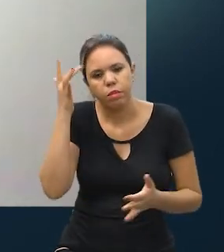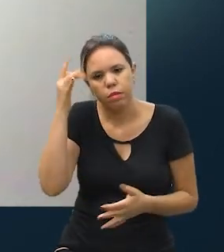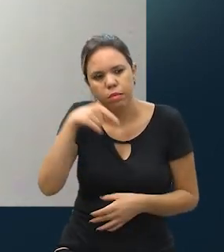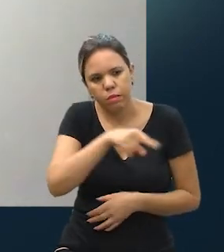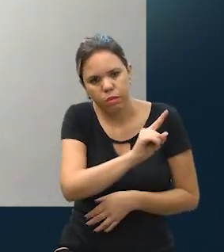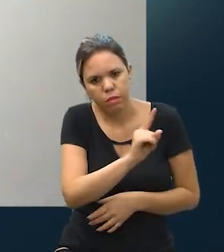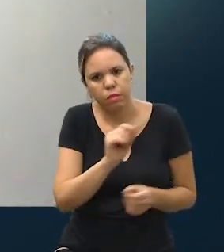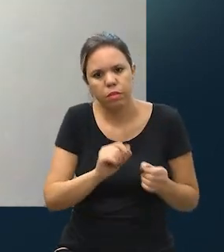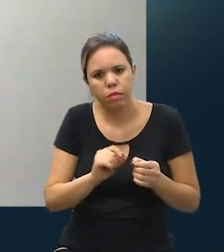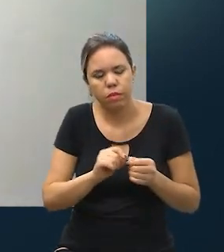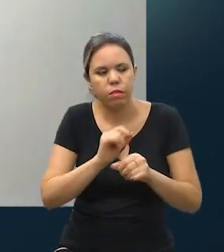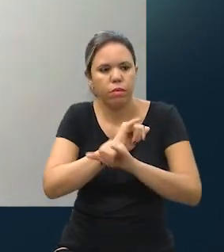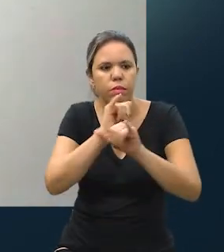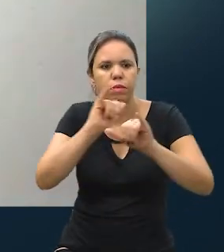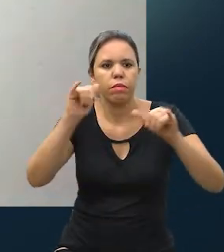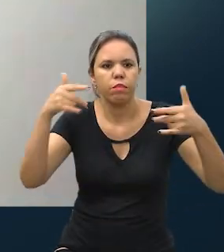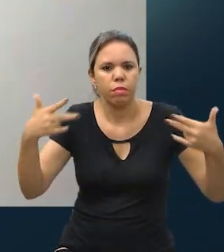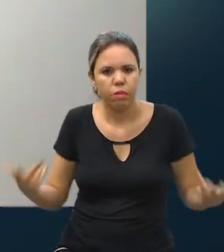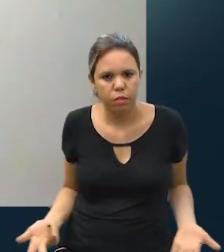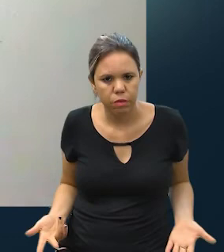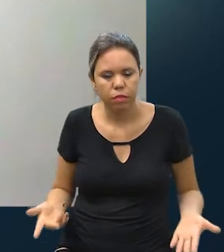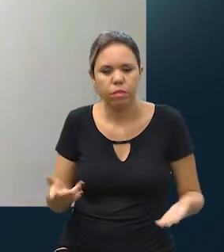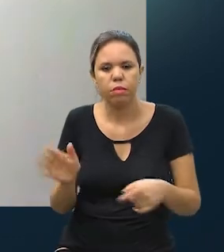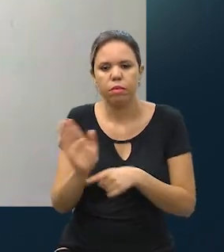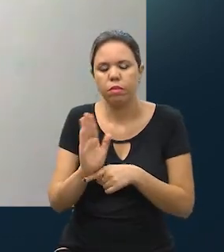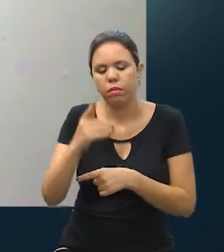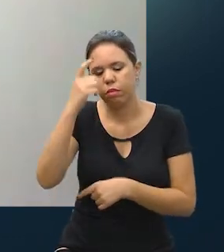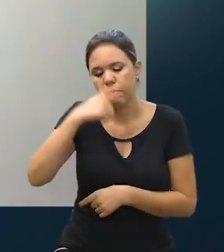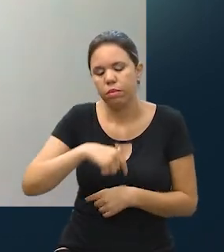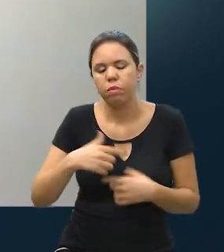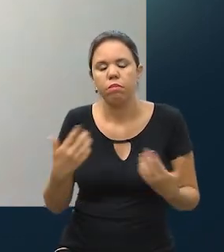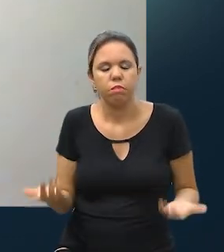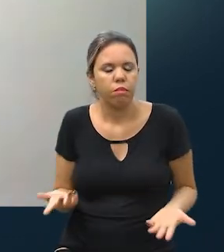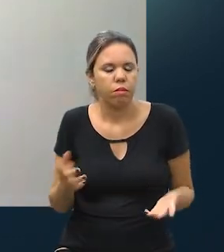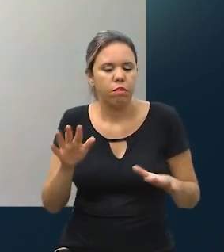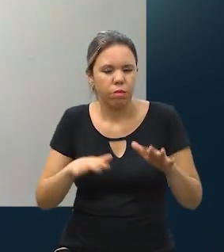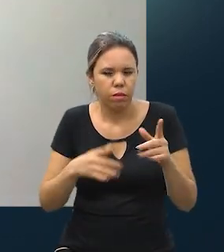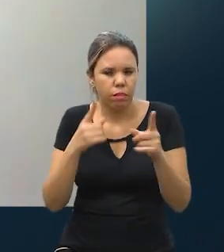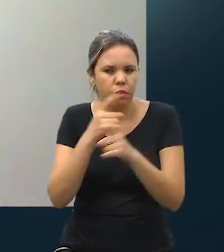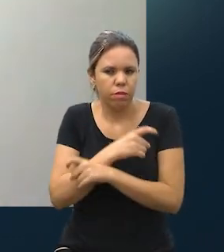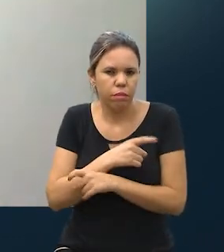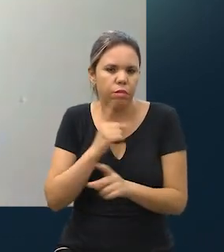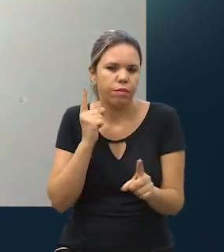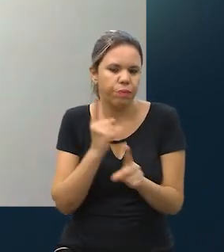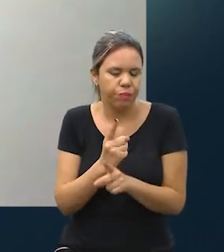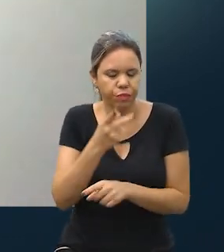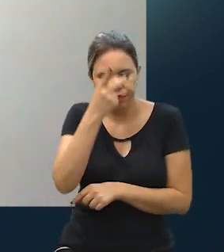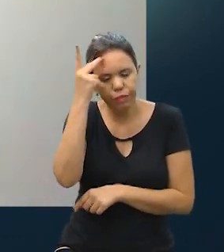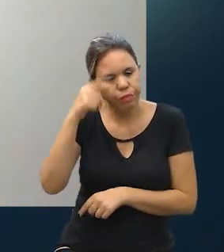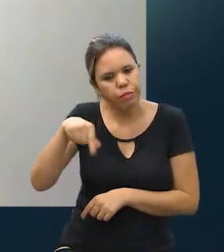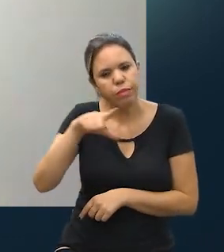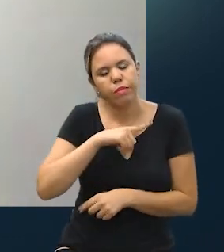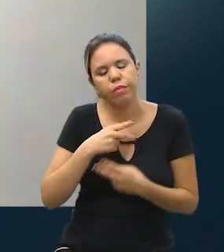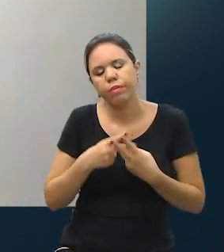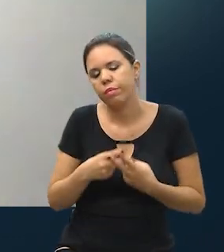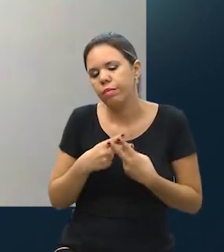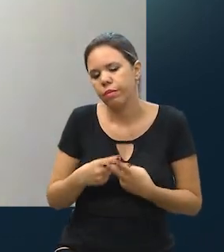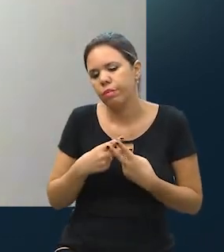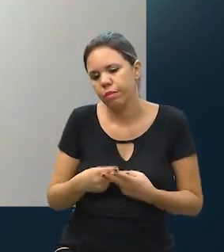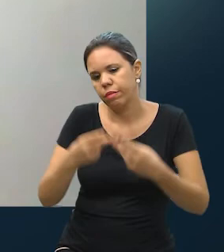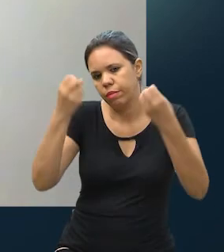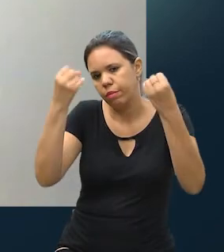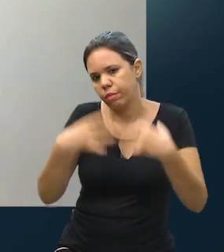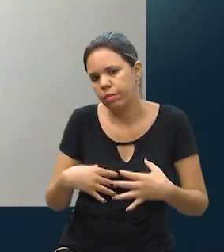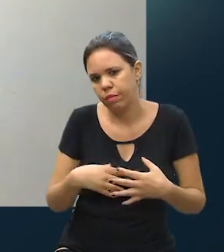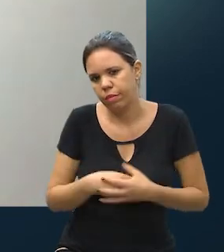e fala, eu quero fazer campanha, eu quero fazer vídeos meus. Então, existe uma dificuldade de encontrar pessoas que tenham paciência para